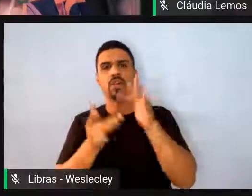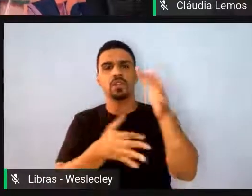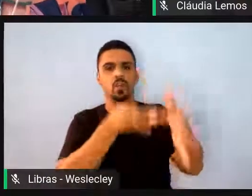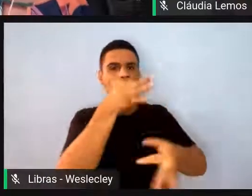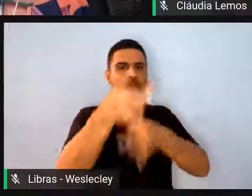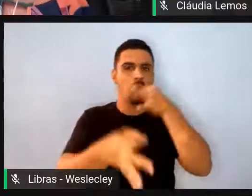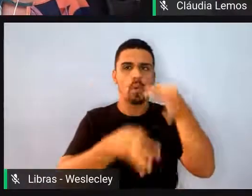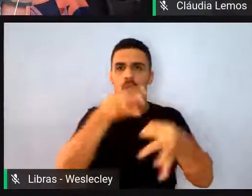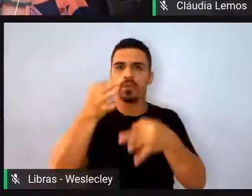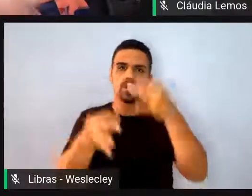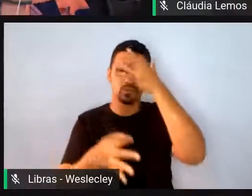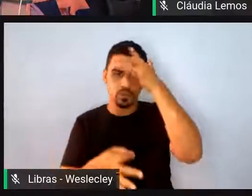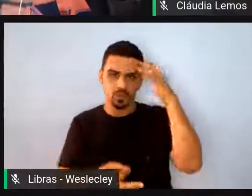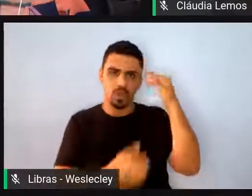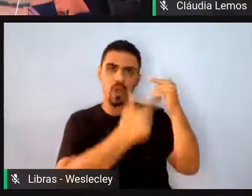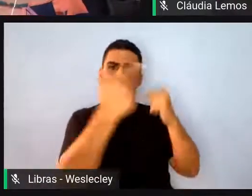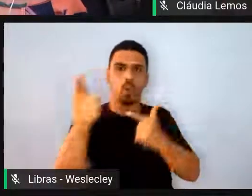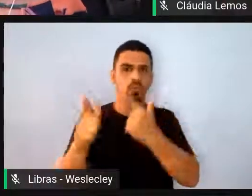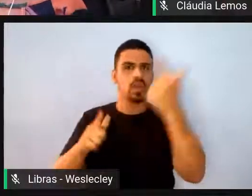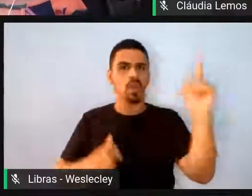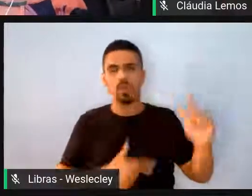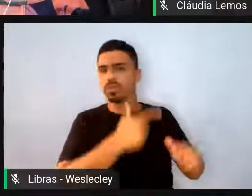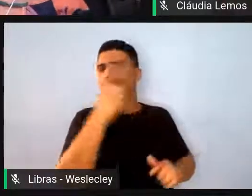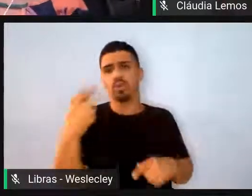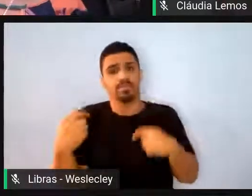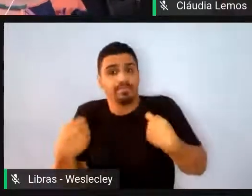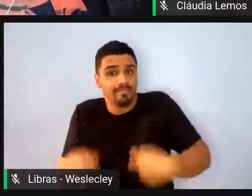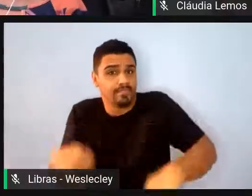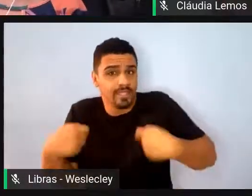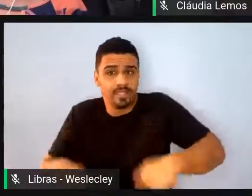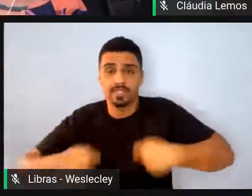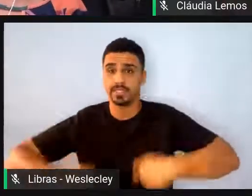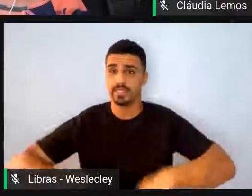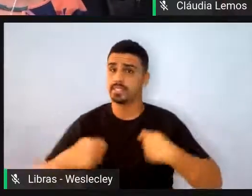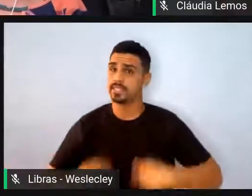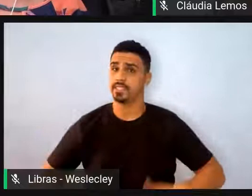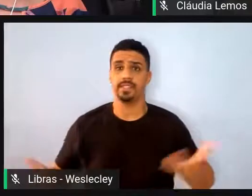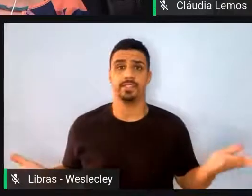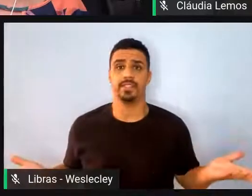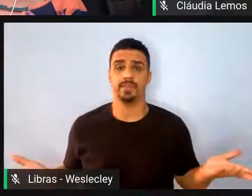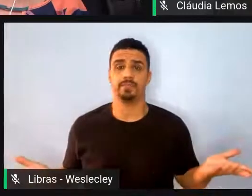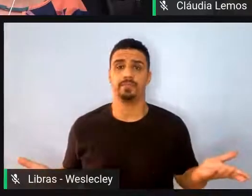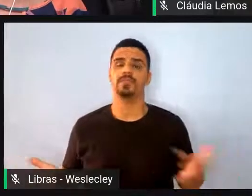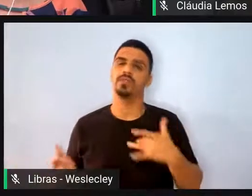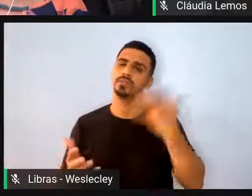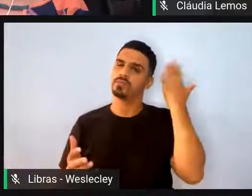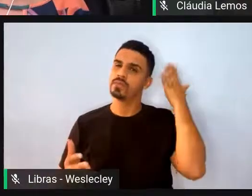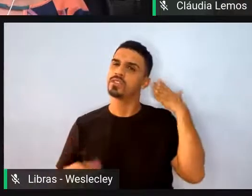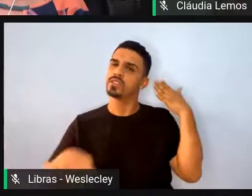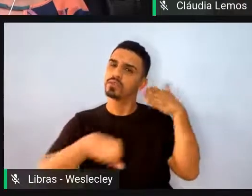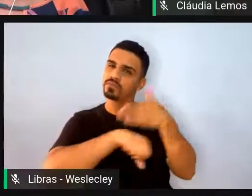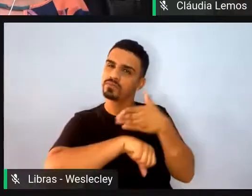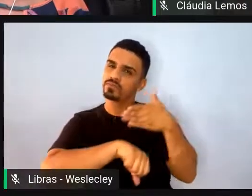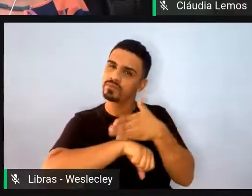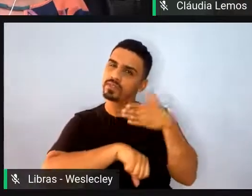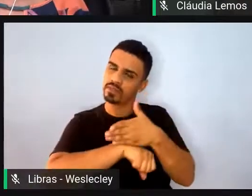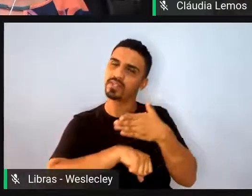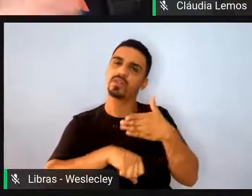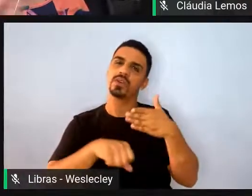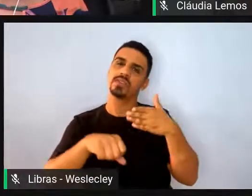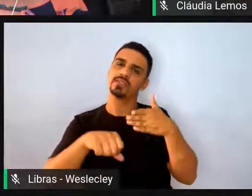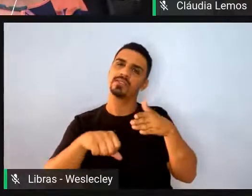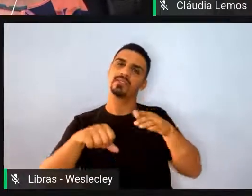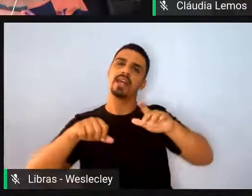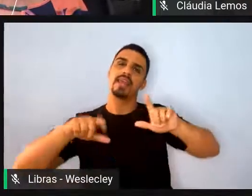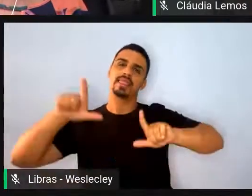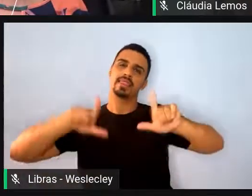para reprovar, né? Eu falo muito isso nas minhas participações na TV Câmara, que